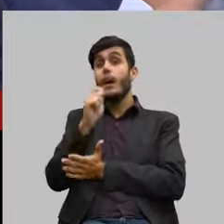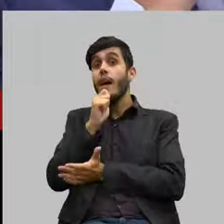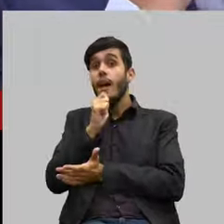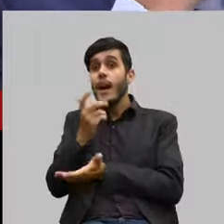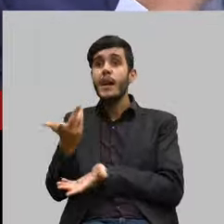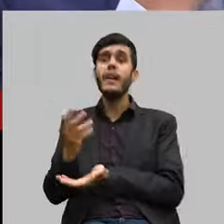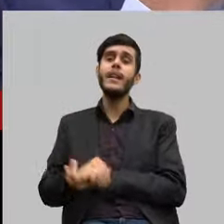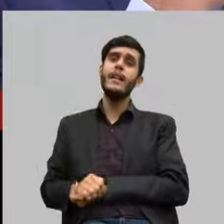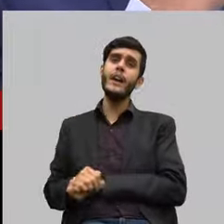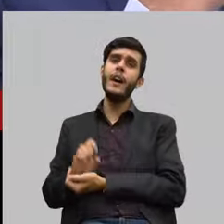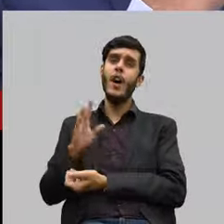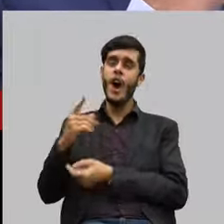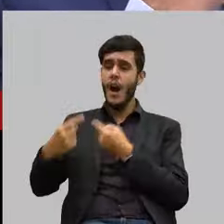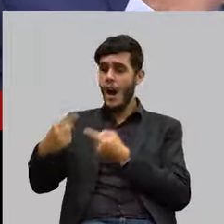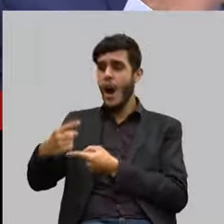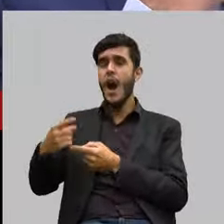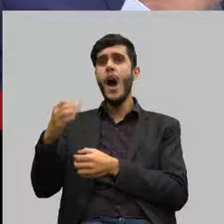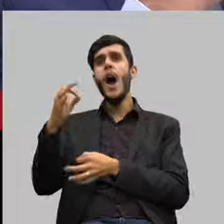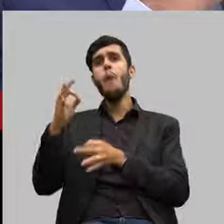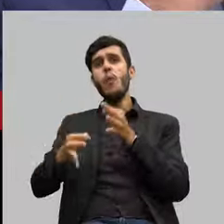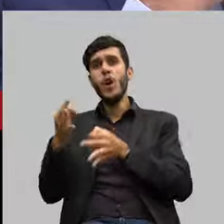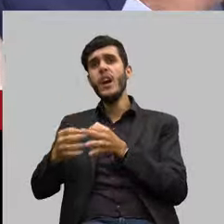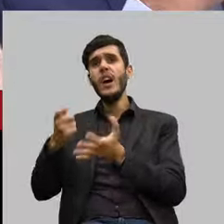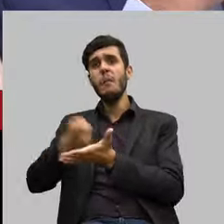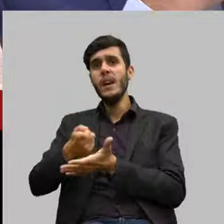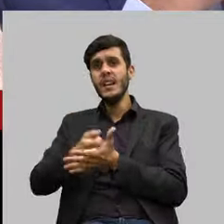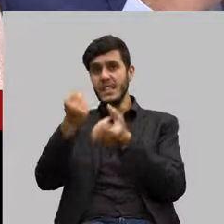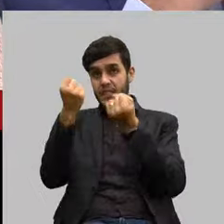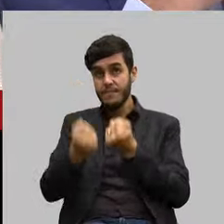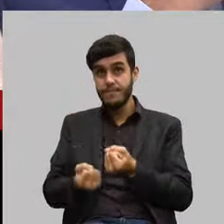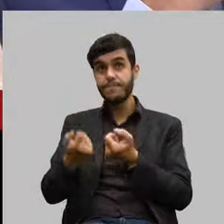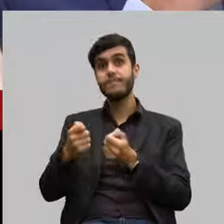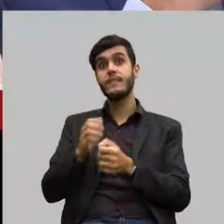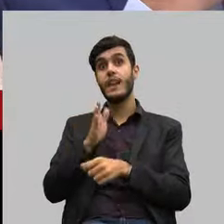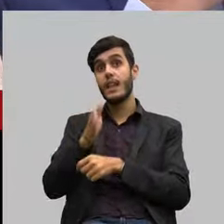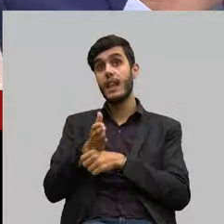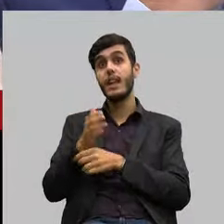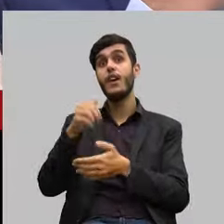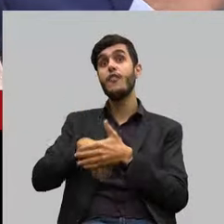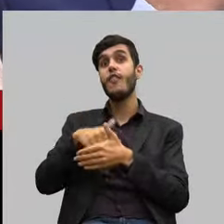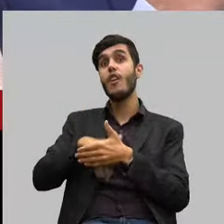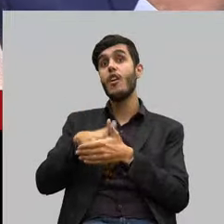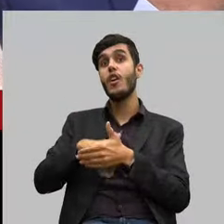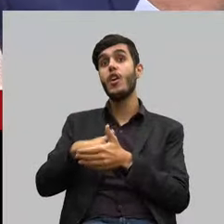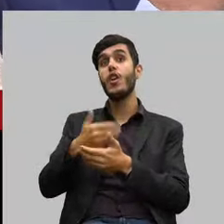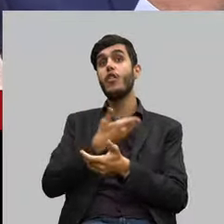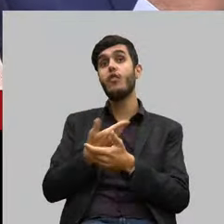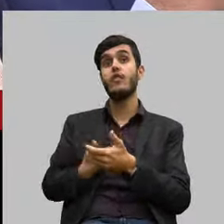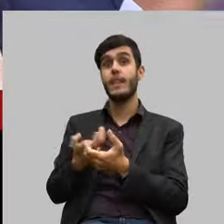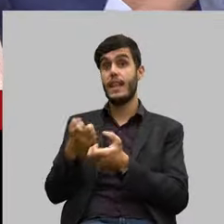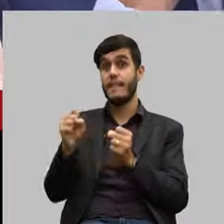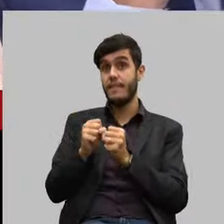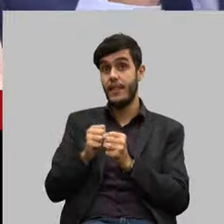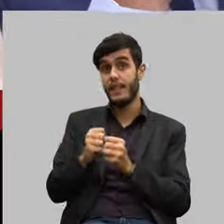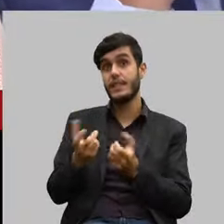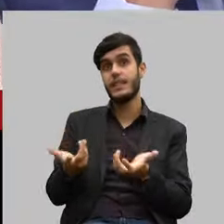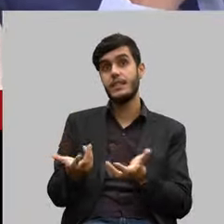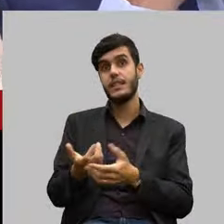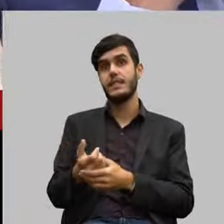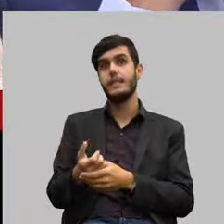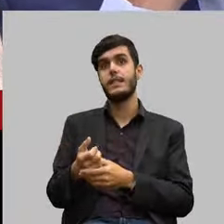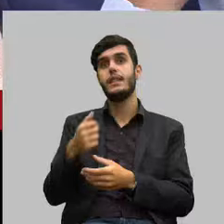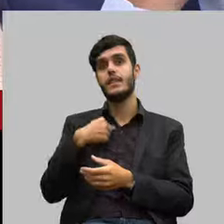só decisão política e pressão na sua base que tem que comparecer para votar do jeito que o governo quer que seja feito né então Eh eu